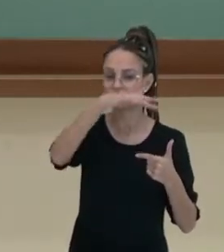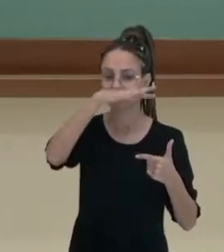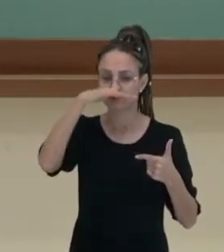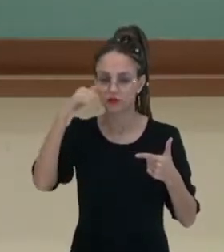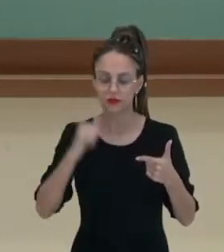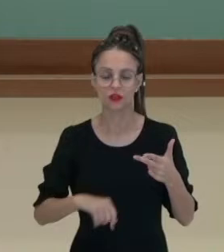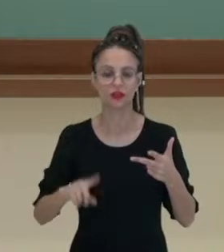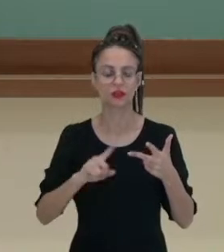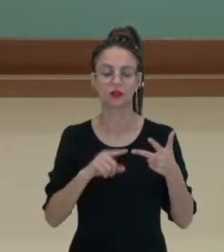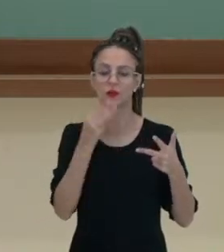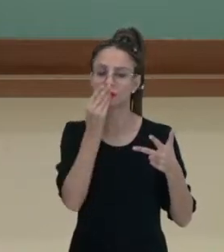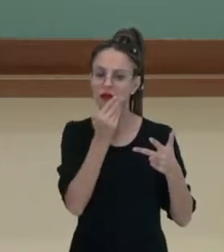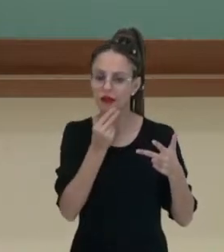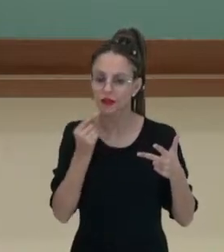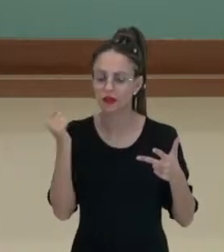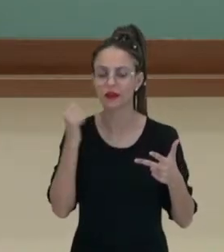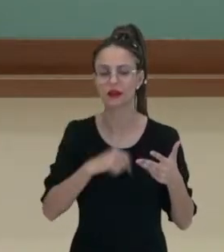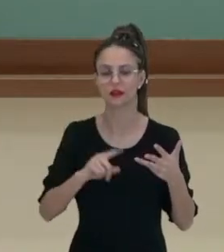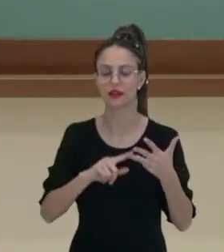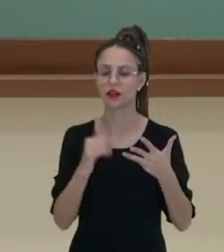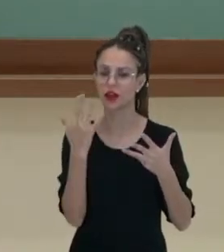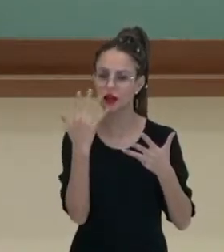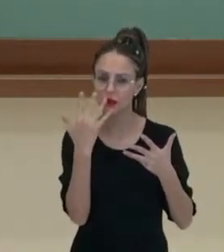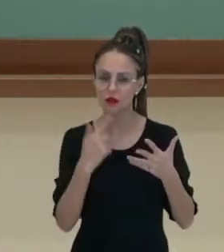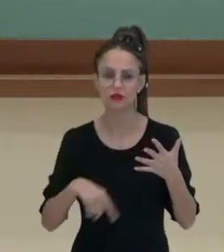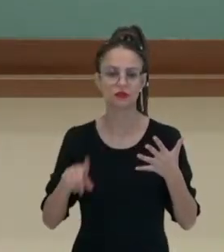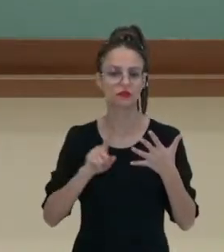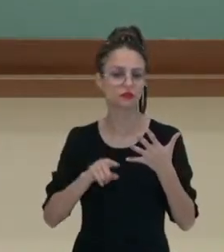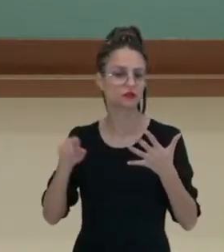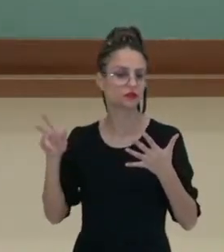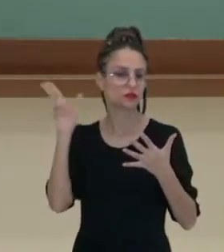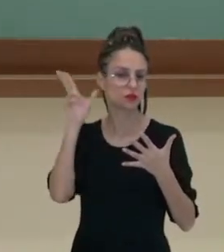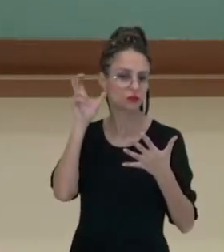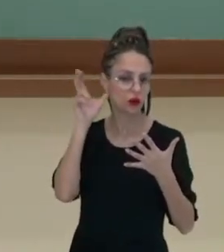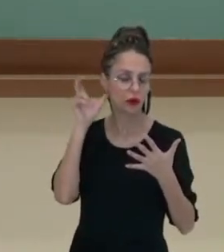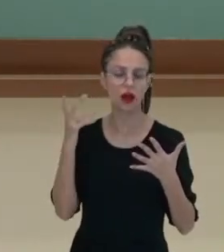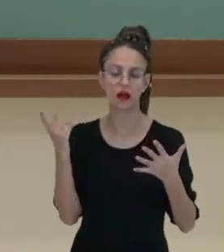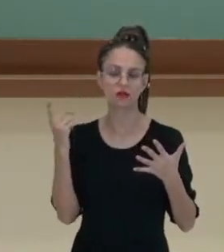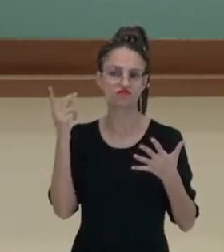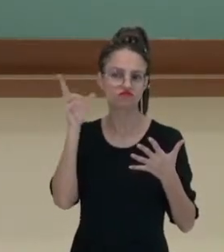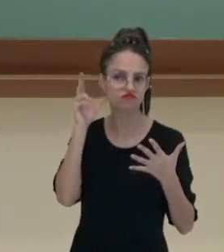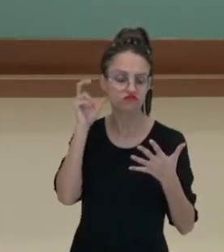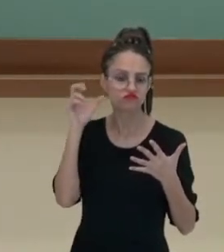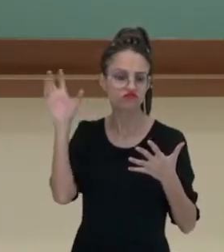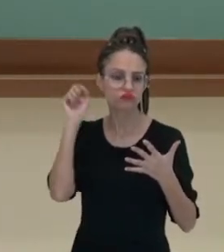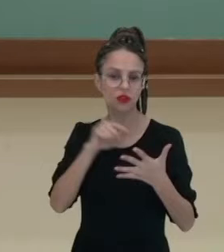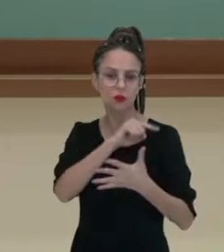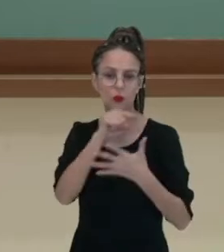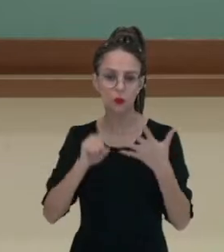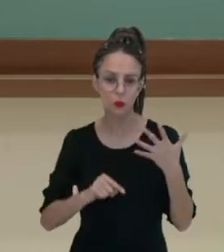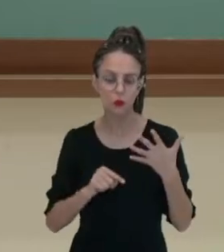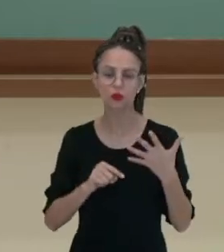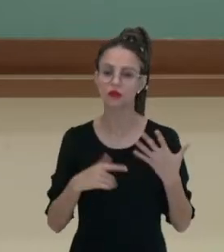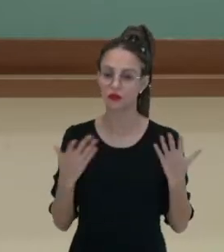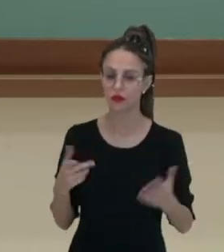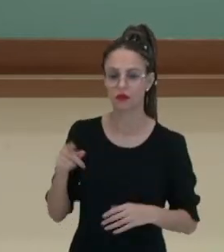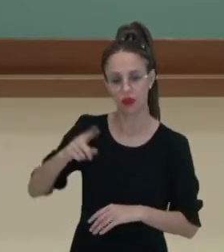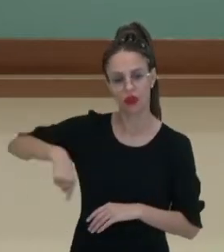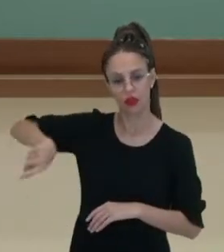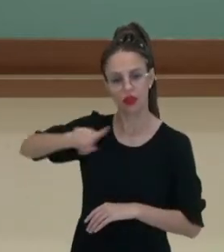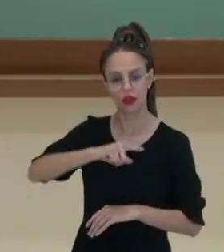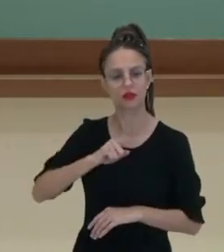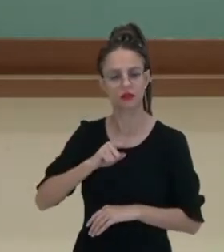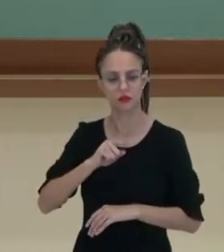o paladar, o tato, a audição, os efeitos sonoros, né? E os simbolistas tinham